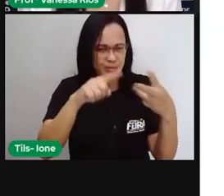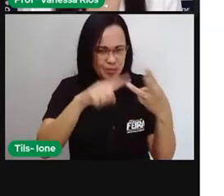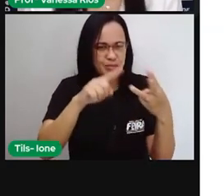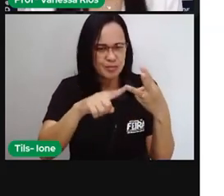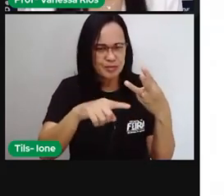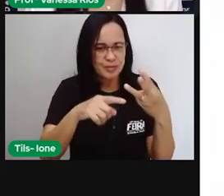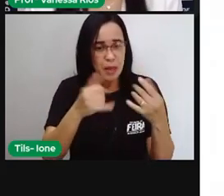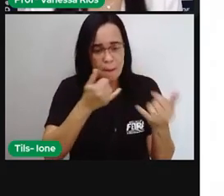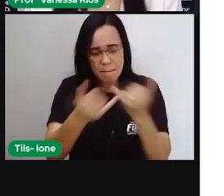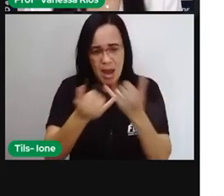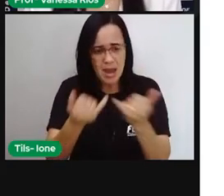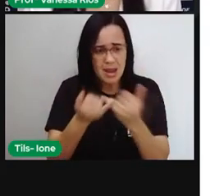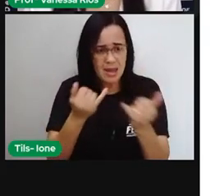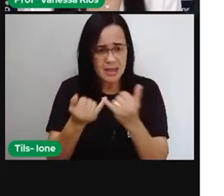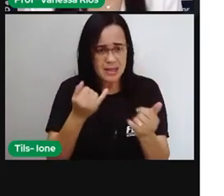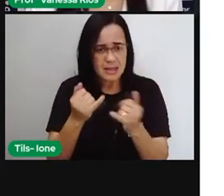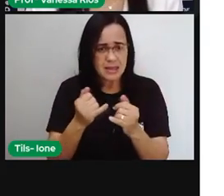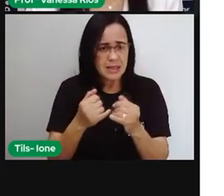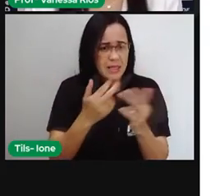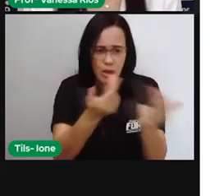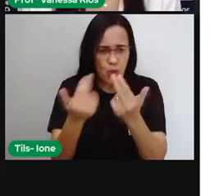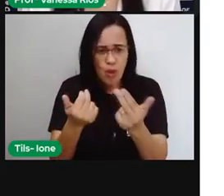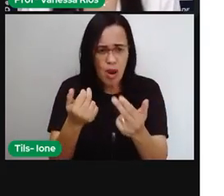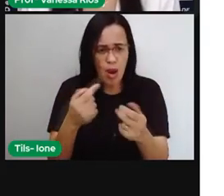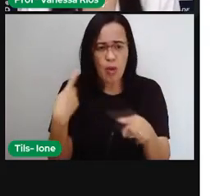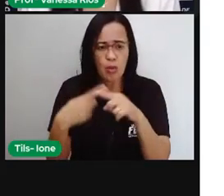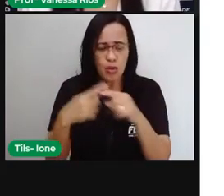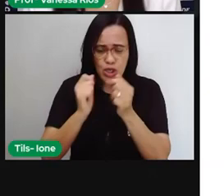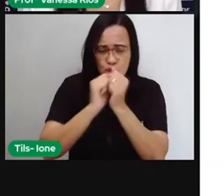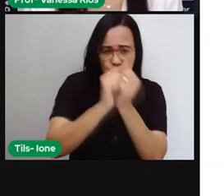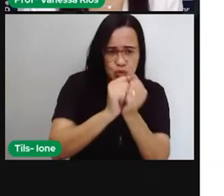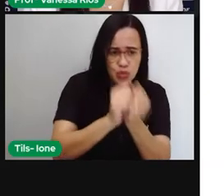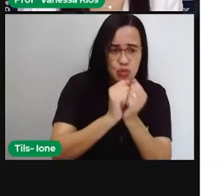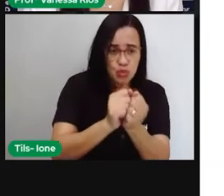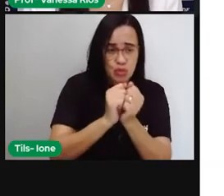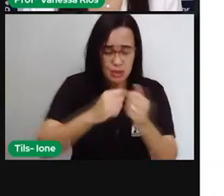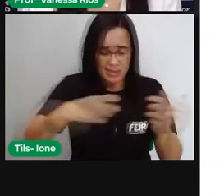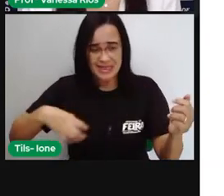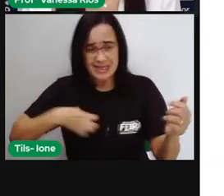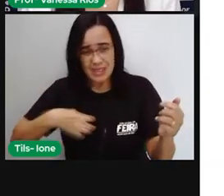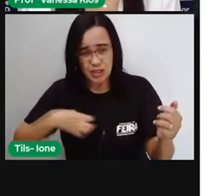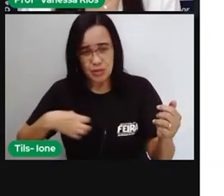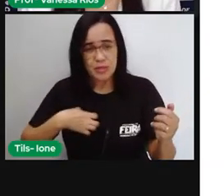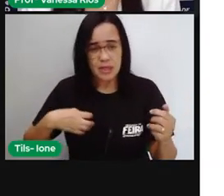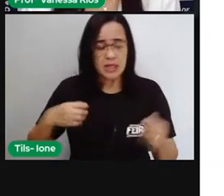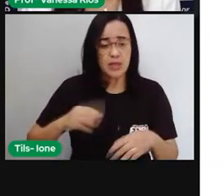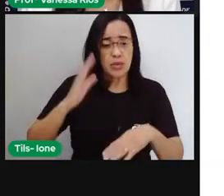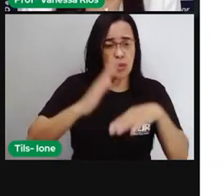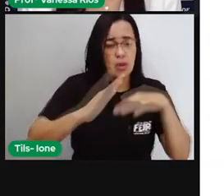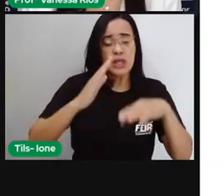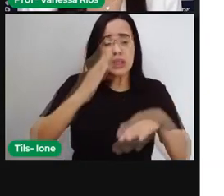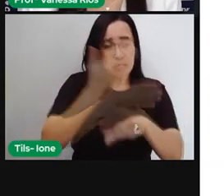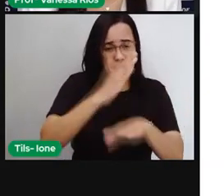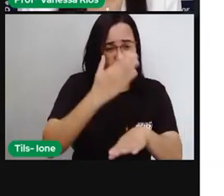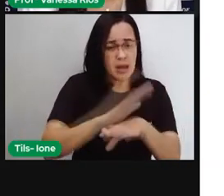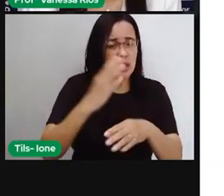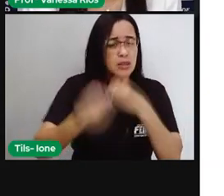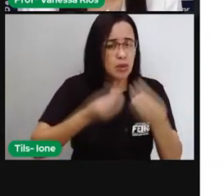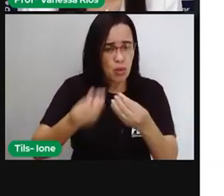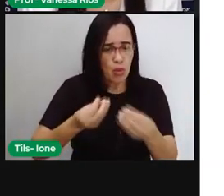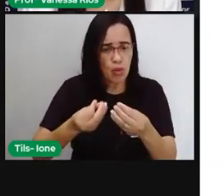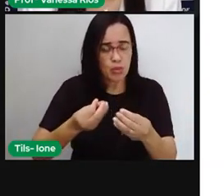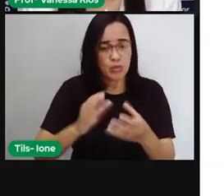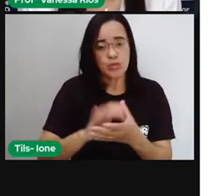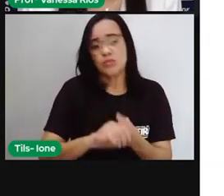todos juntos, né? Estão todos atrelados. Um sentimento, uma ação vai puxando outra. Mas existem